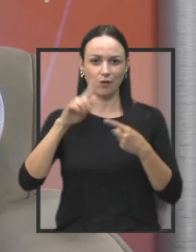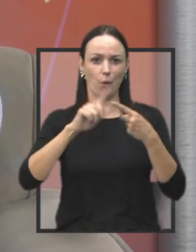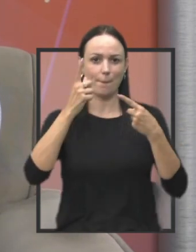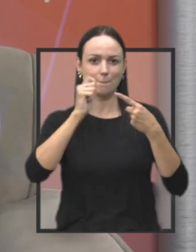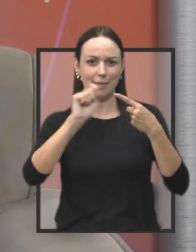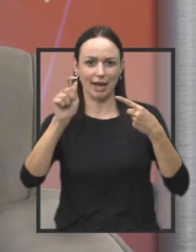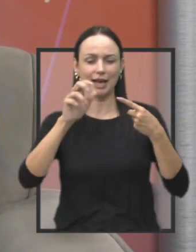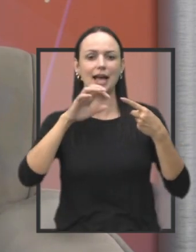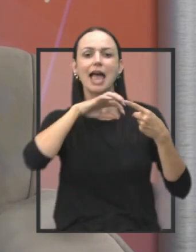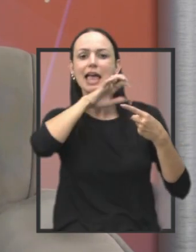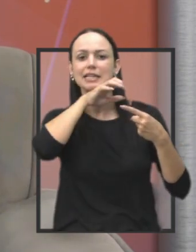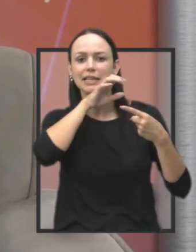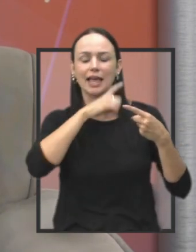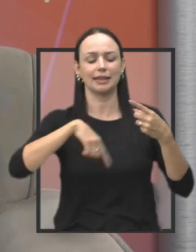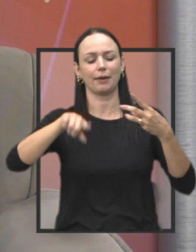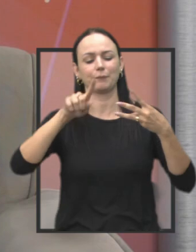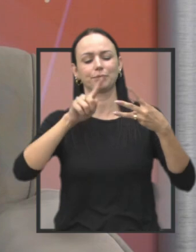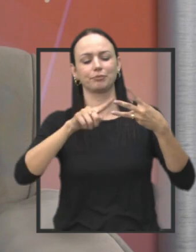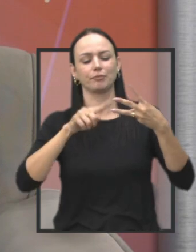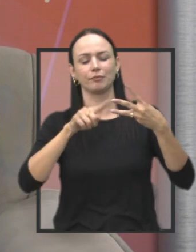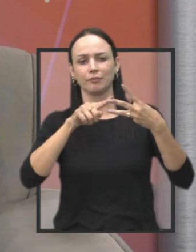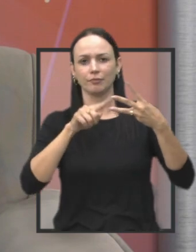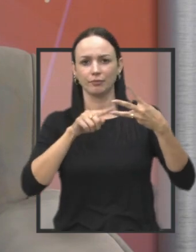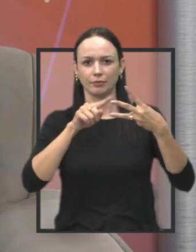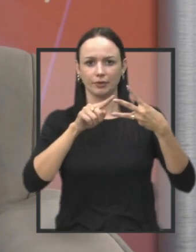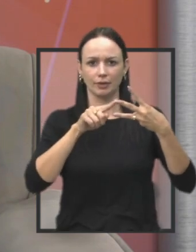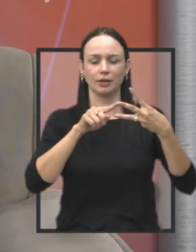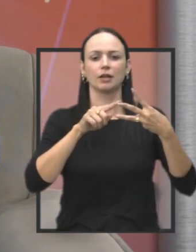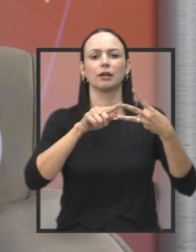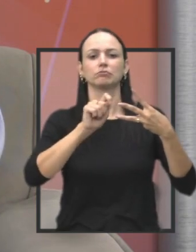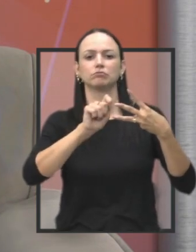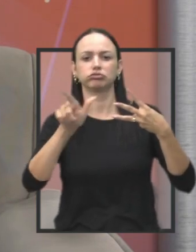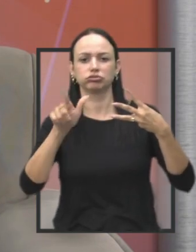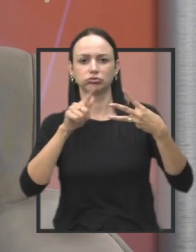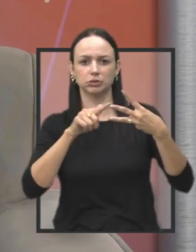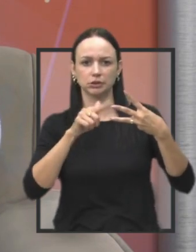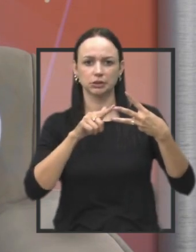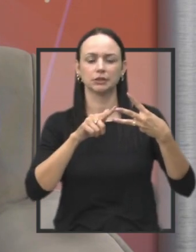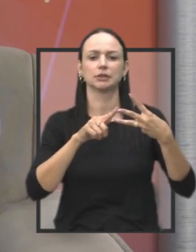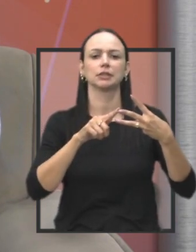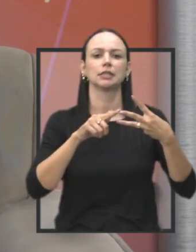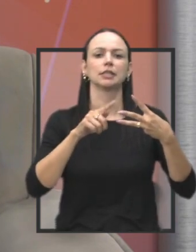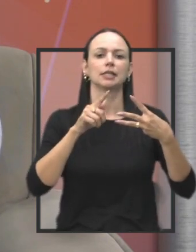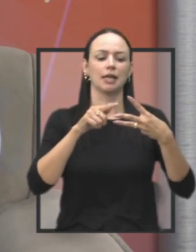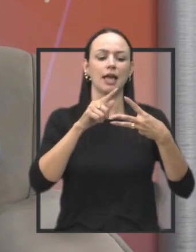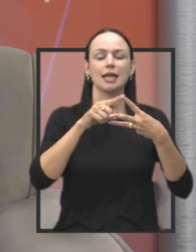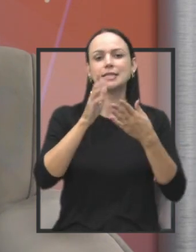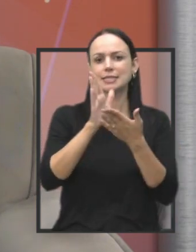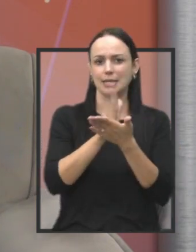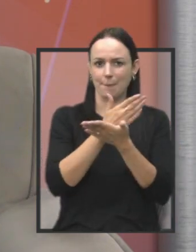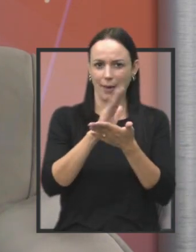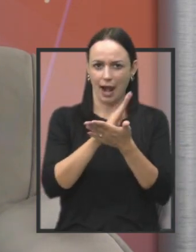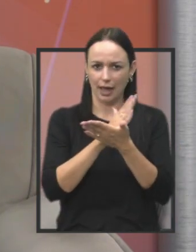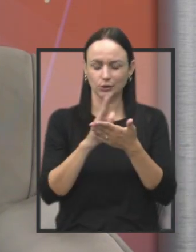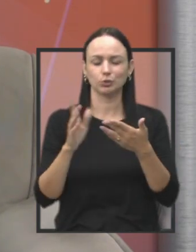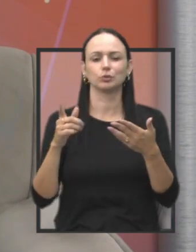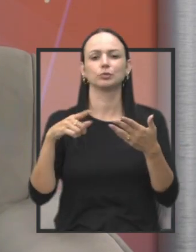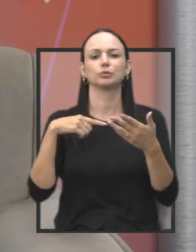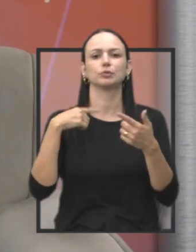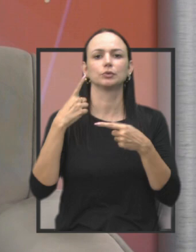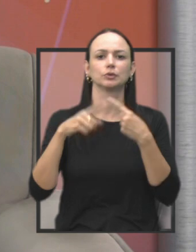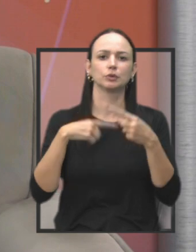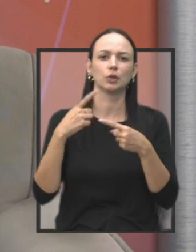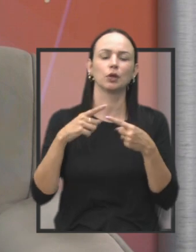Receita e os outros 2 que vai também para os cofres da Receita, mas separadamente, e depois a